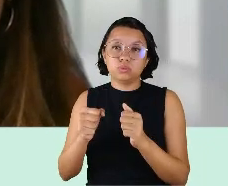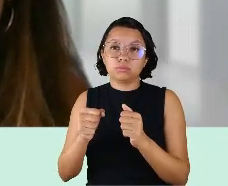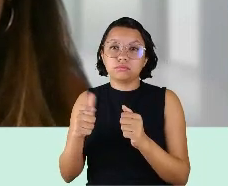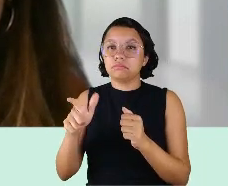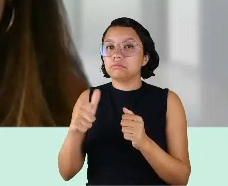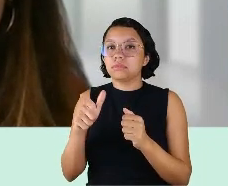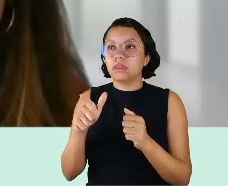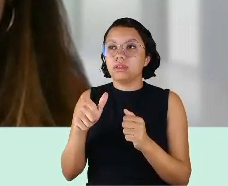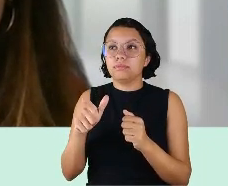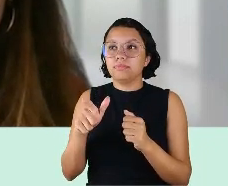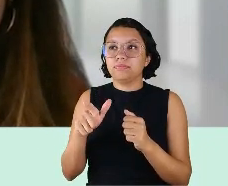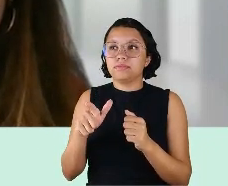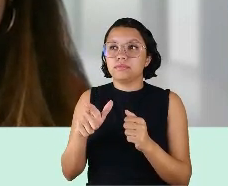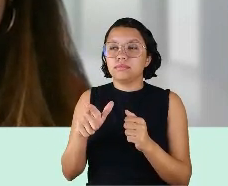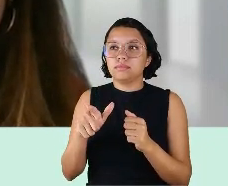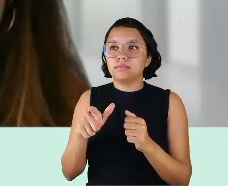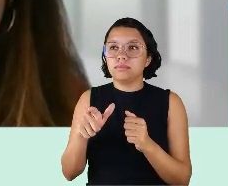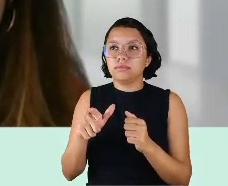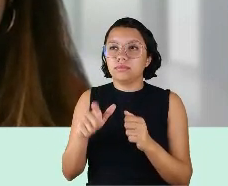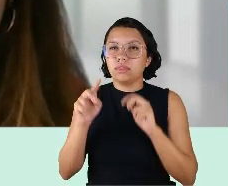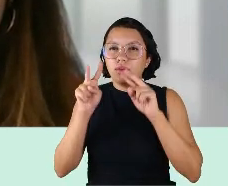assim, sem